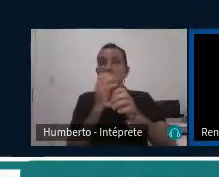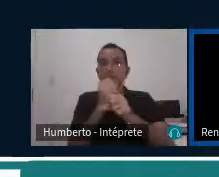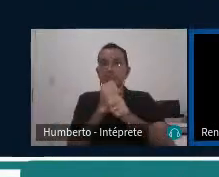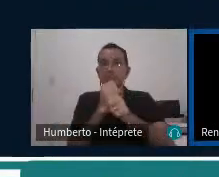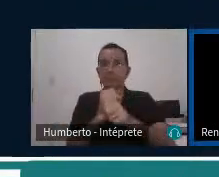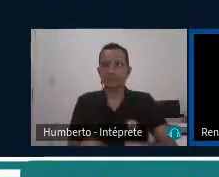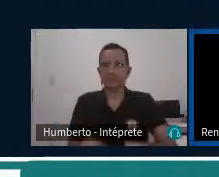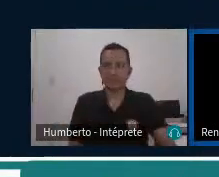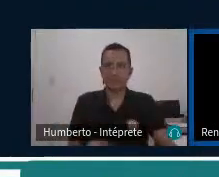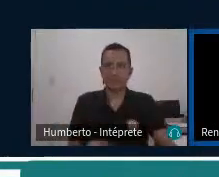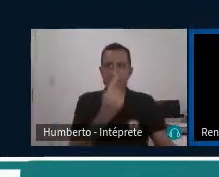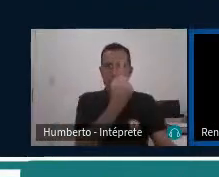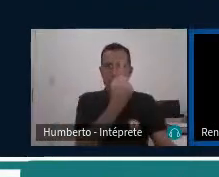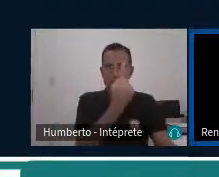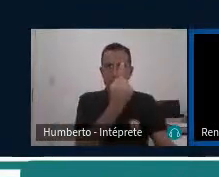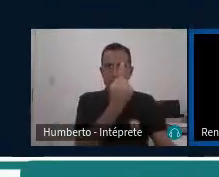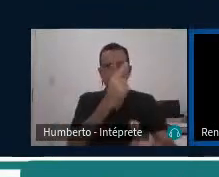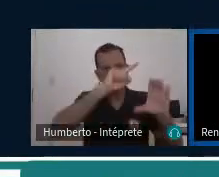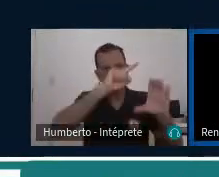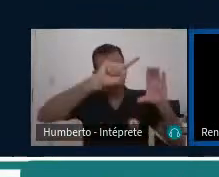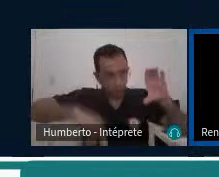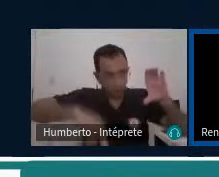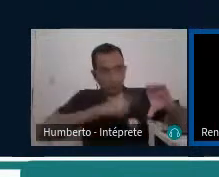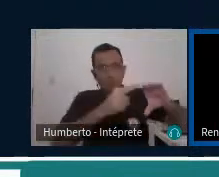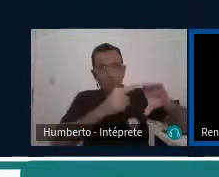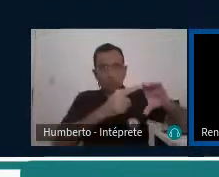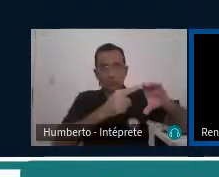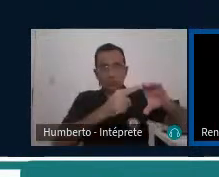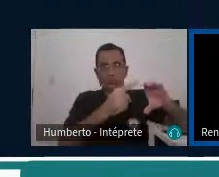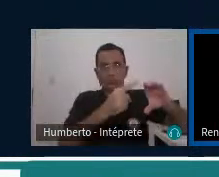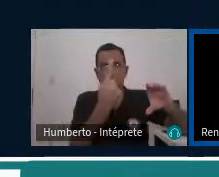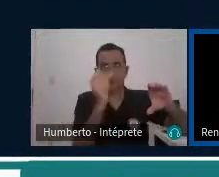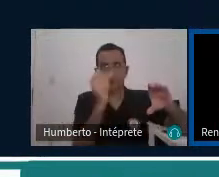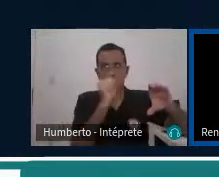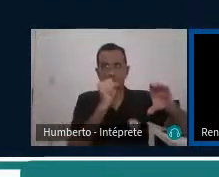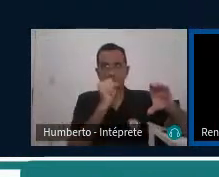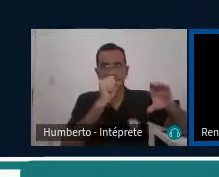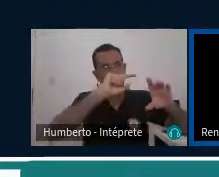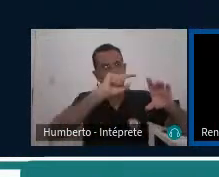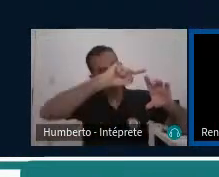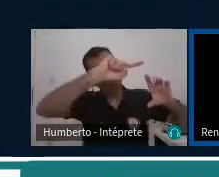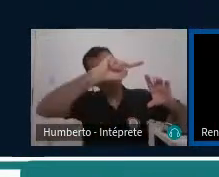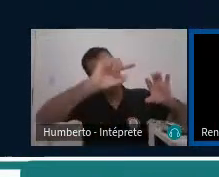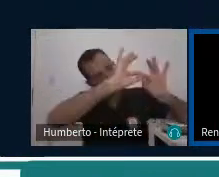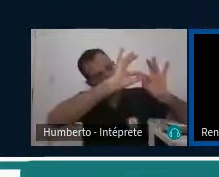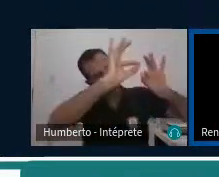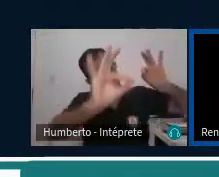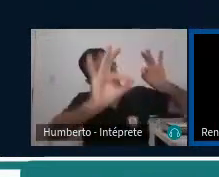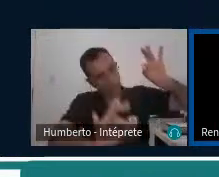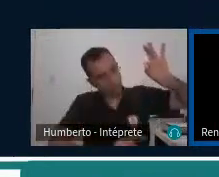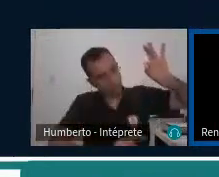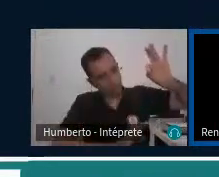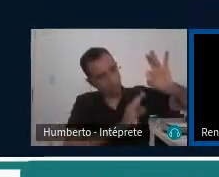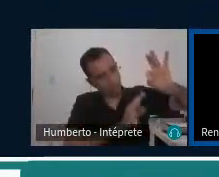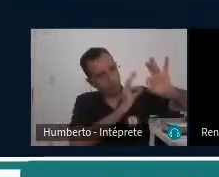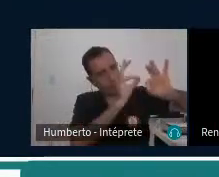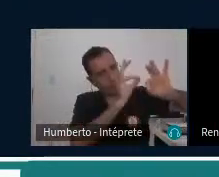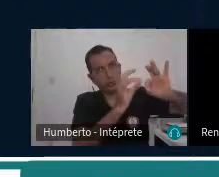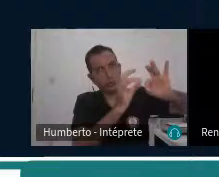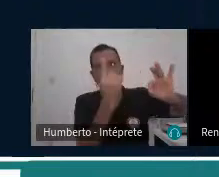gente entende que é percorrer um comprimento inteiro do círculo em 1 segundo.